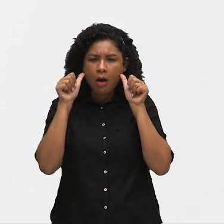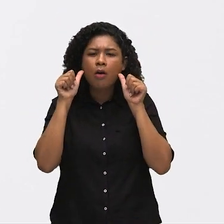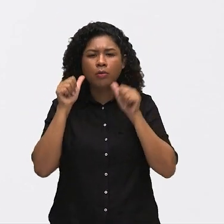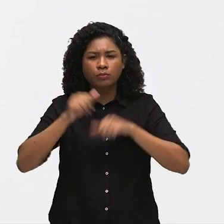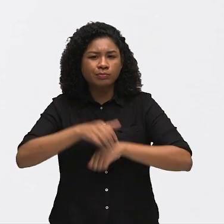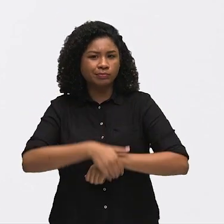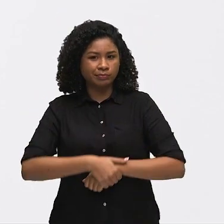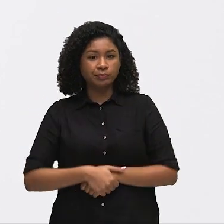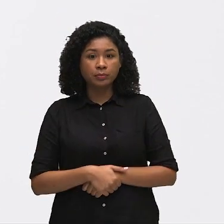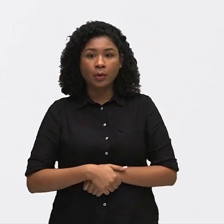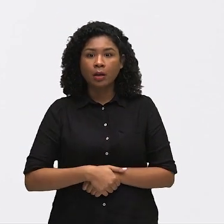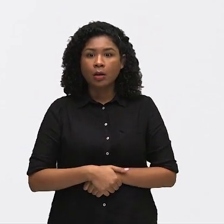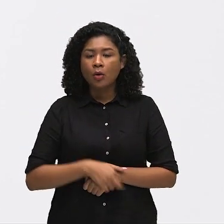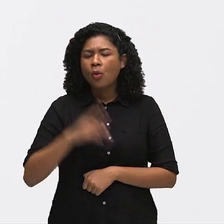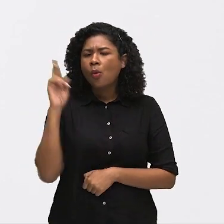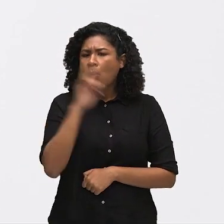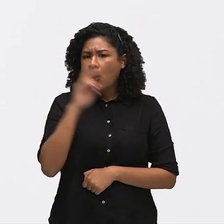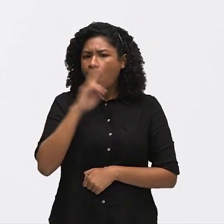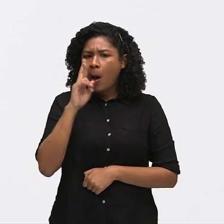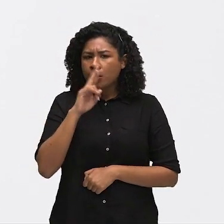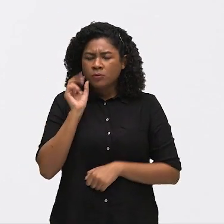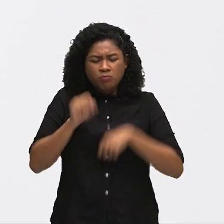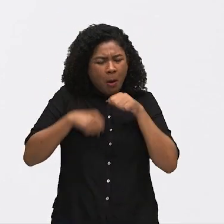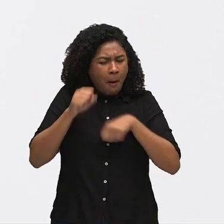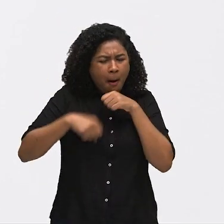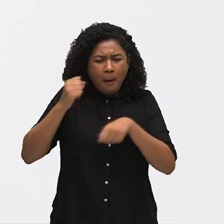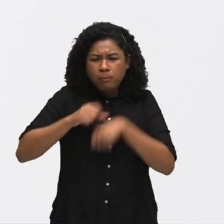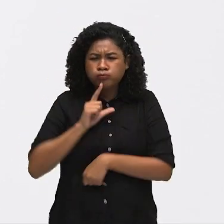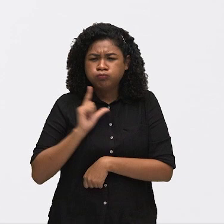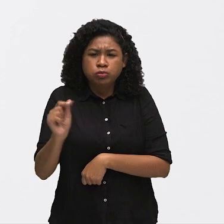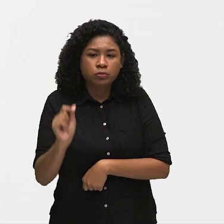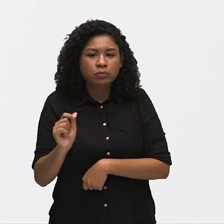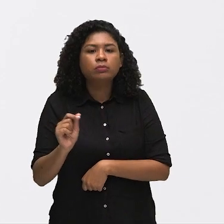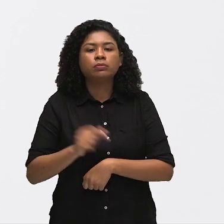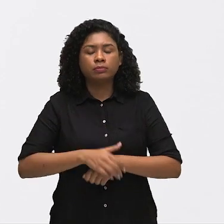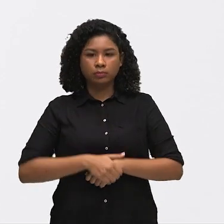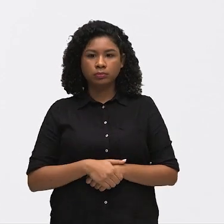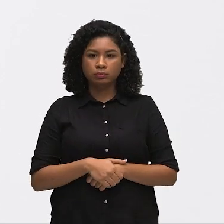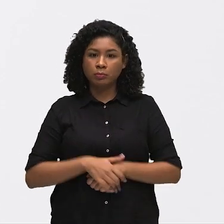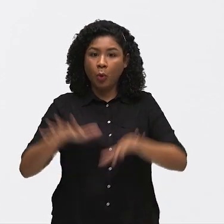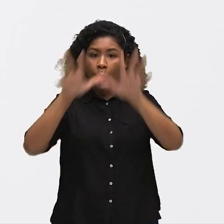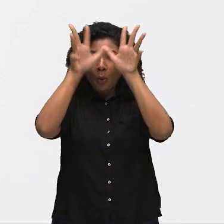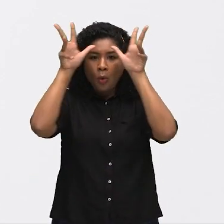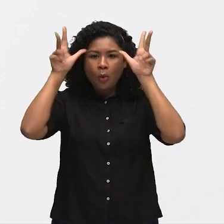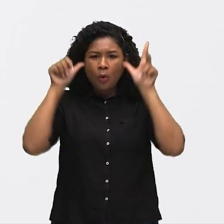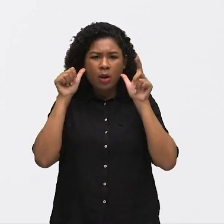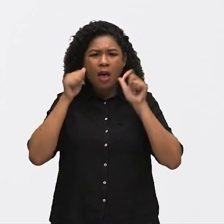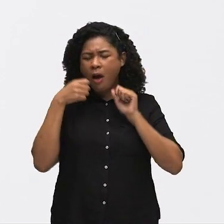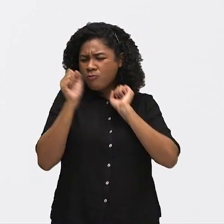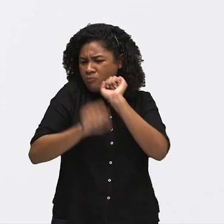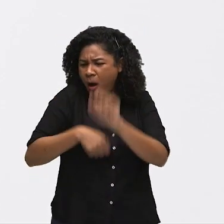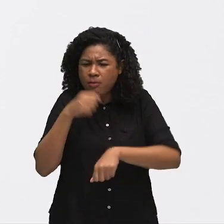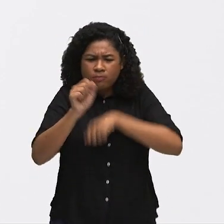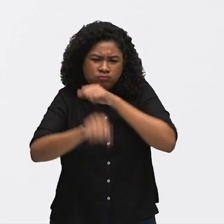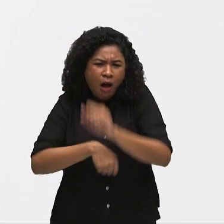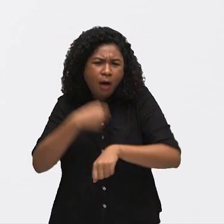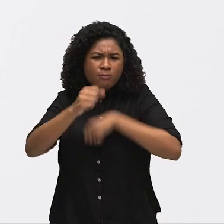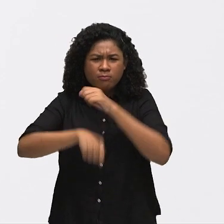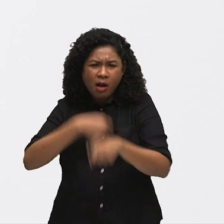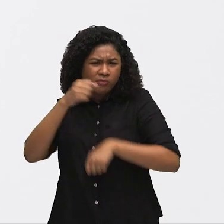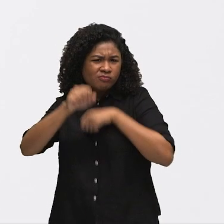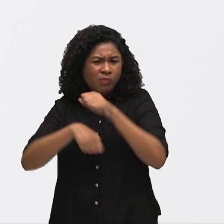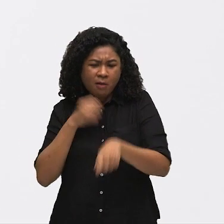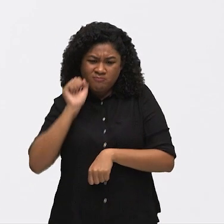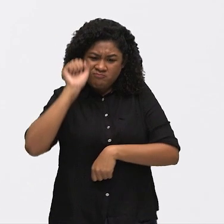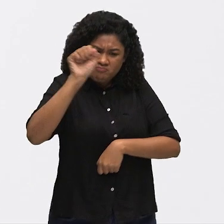passou correndo por cima de seu rosto. Com um belo salto, o leão alcançou. Seguindo adiante, a gente